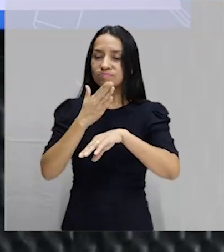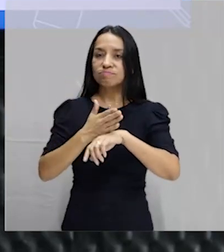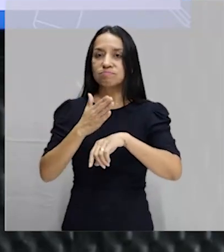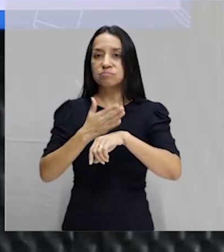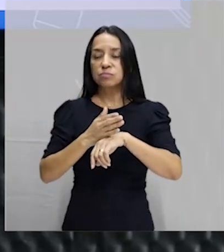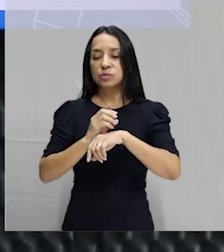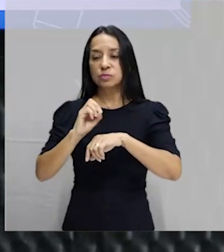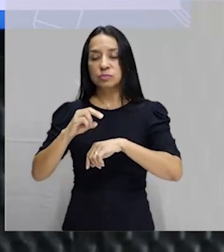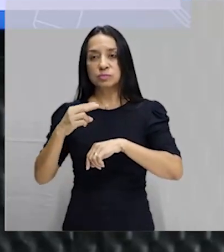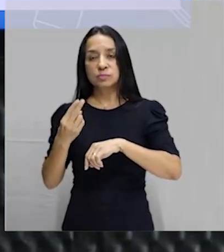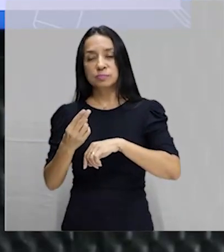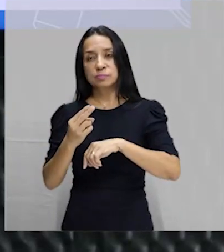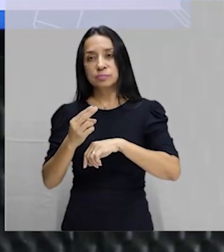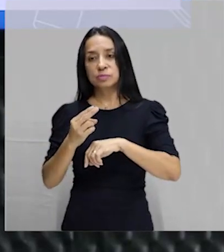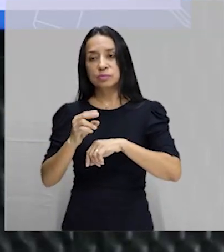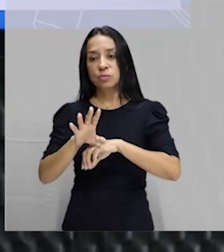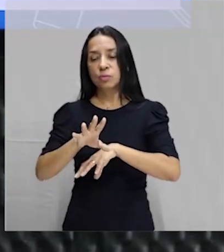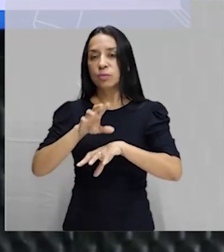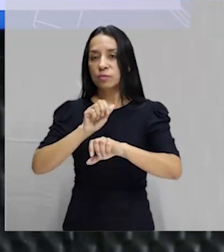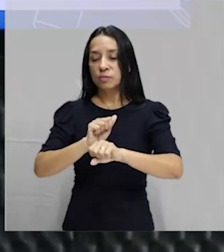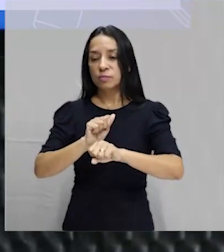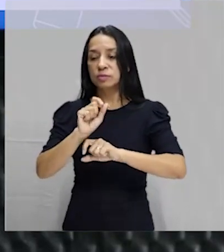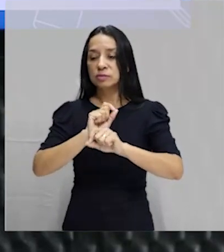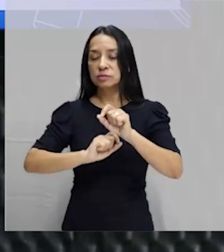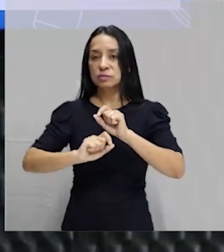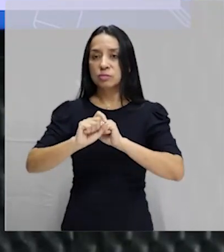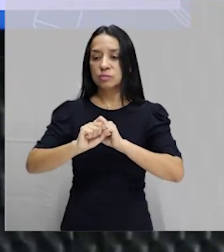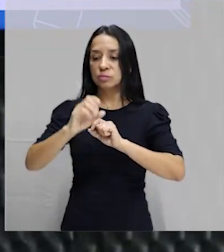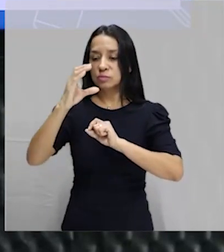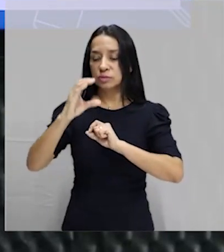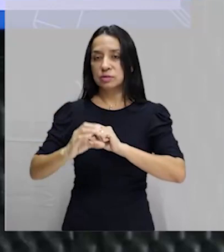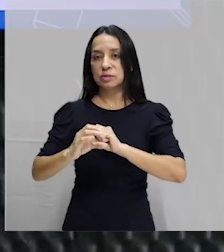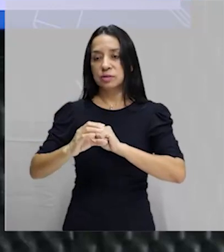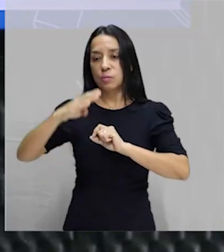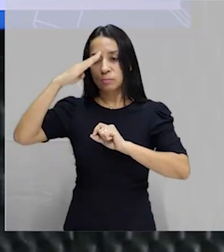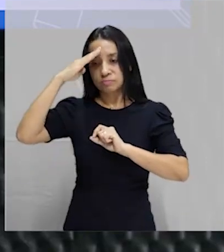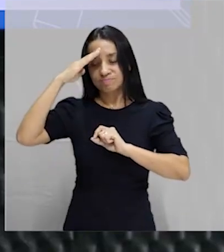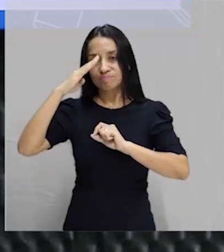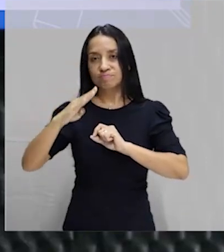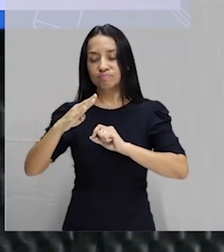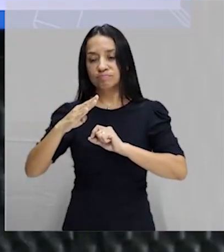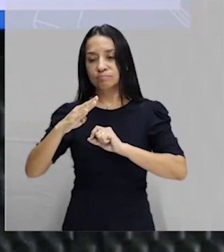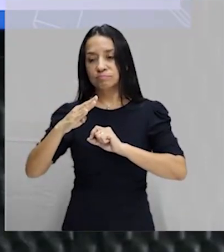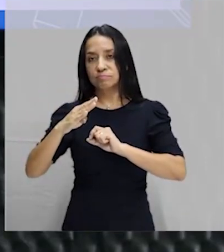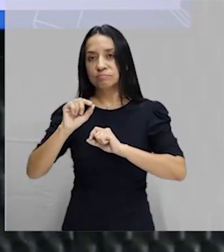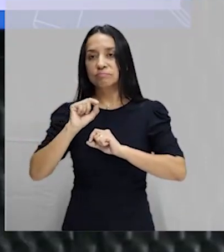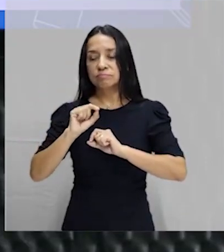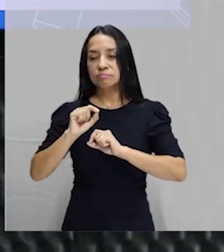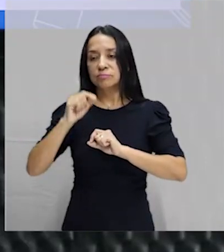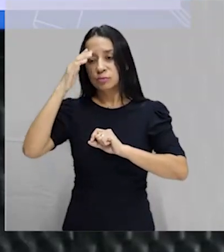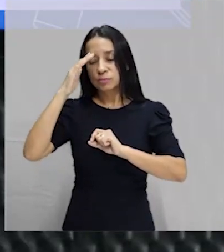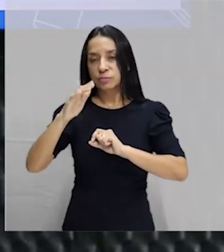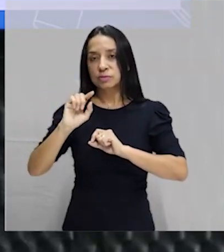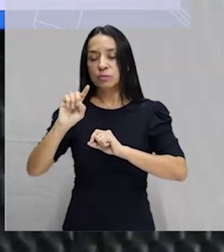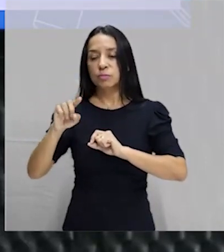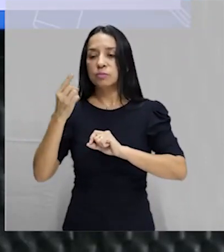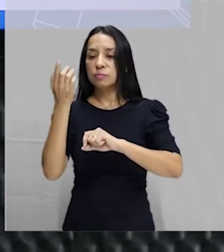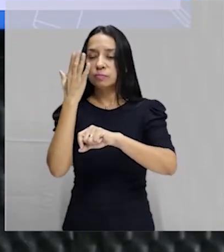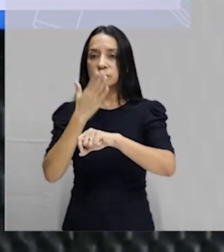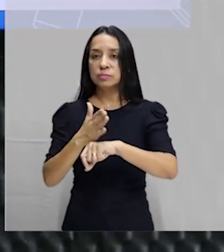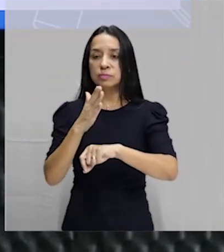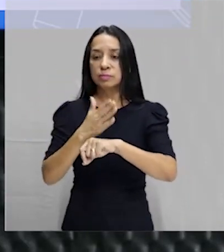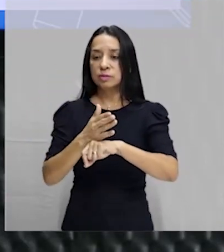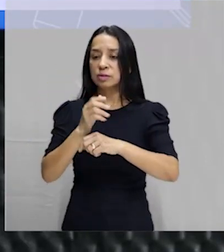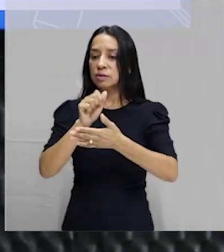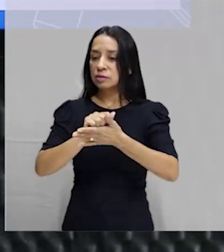ou seja, uma formação de um cidadão soldado. Essa é a formação. Depois do exercício